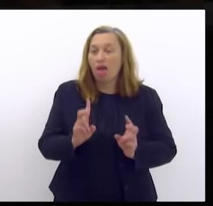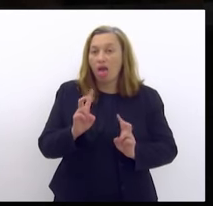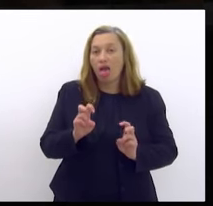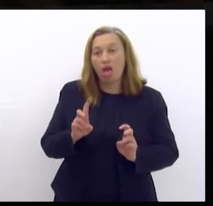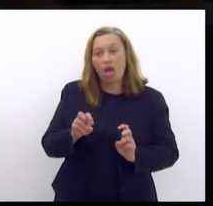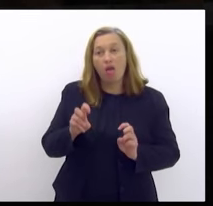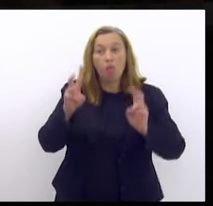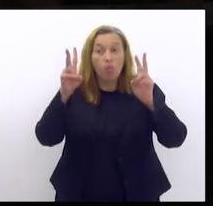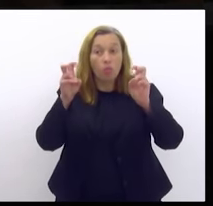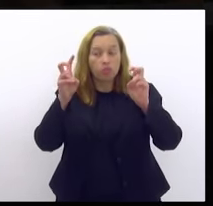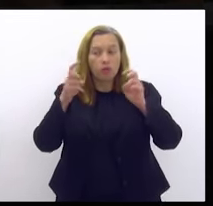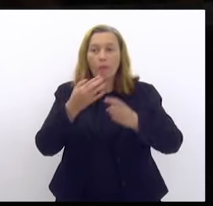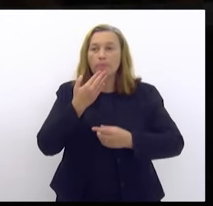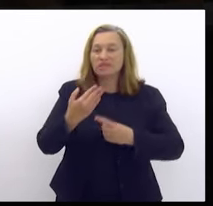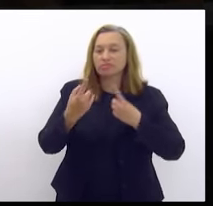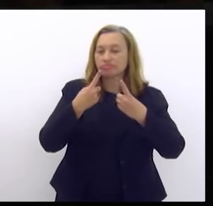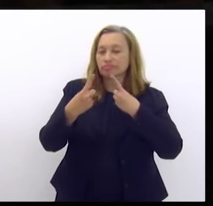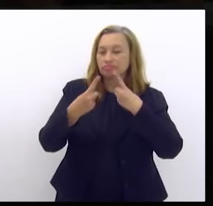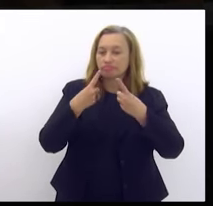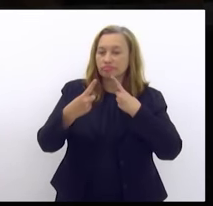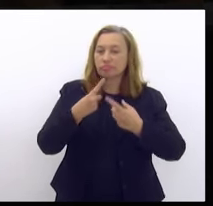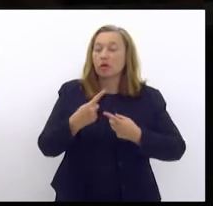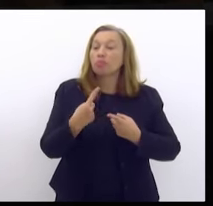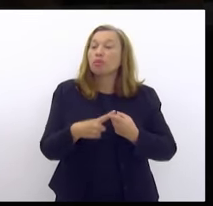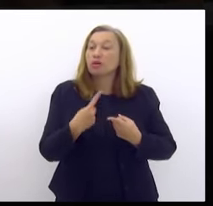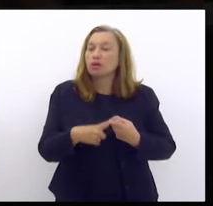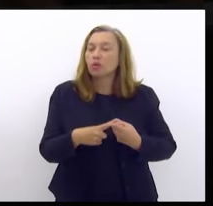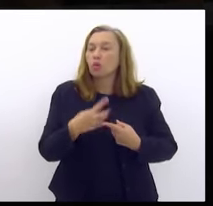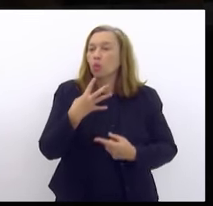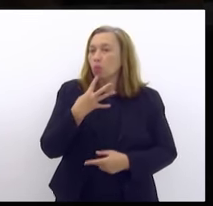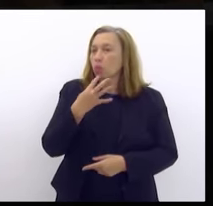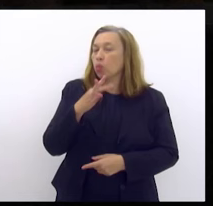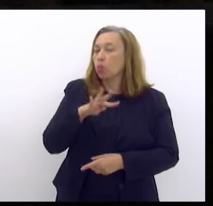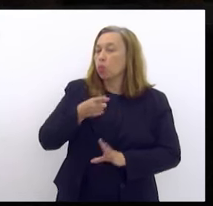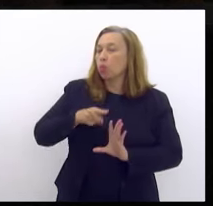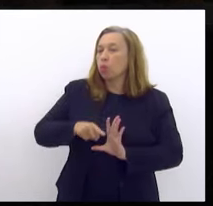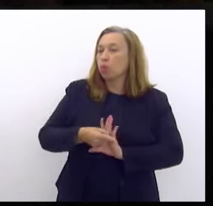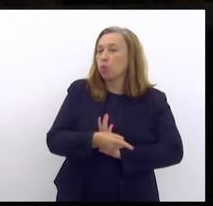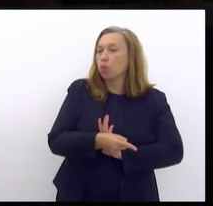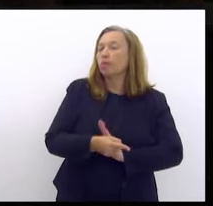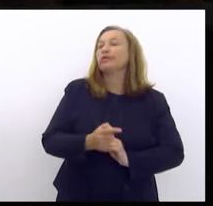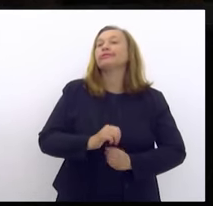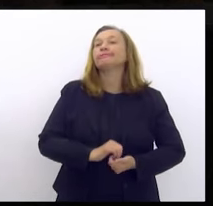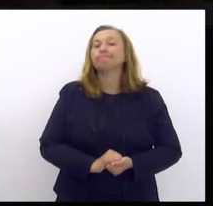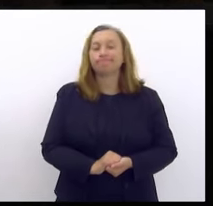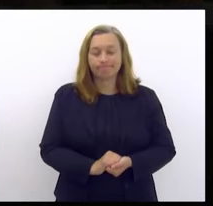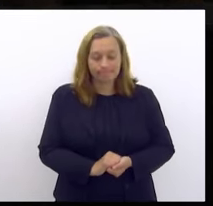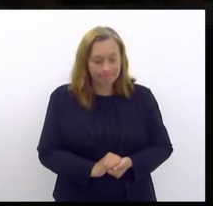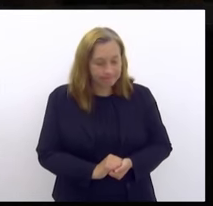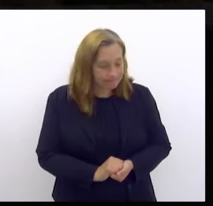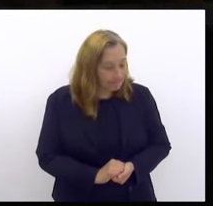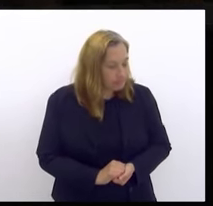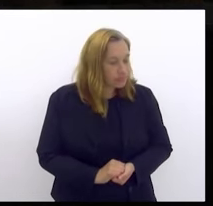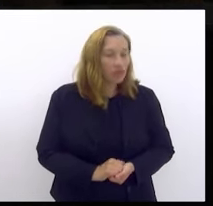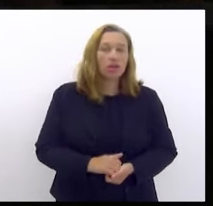que eu pedi para discutir, porque conheço profundamente.